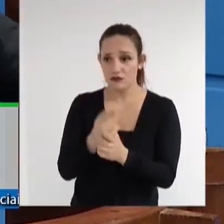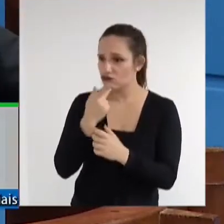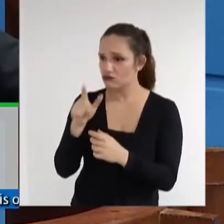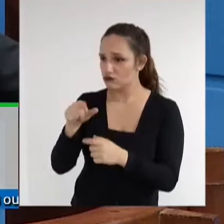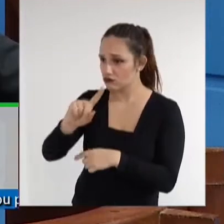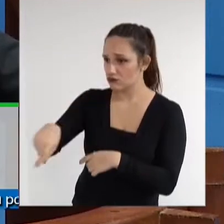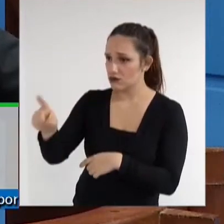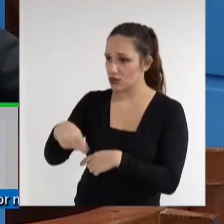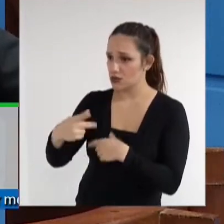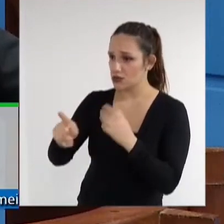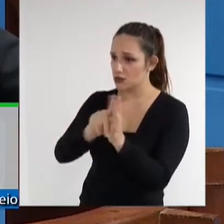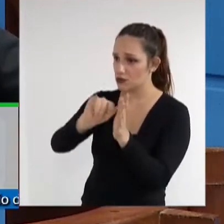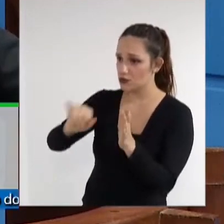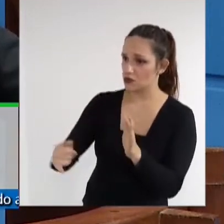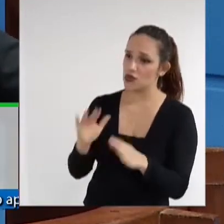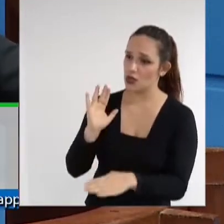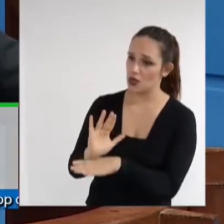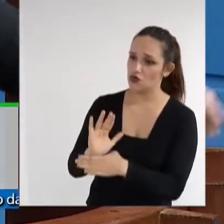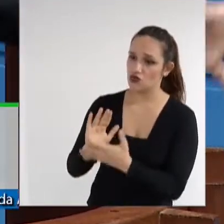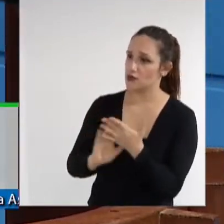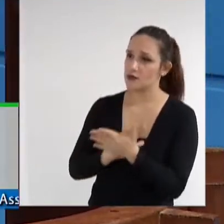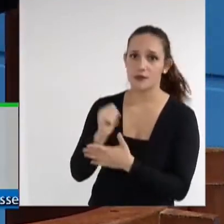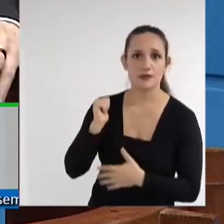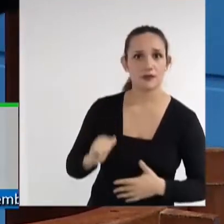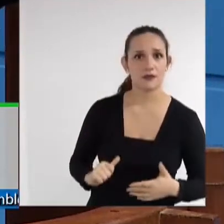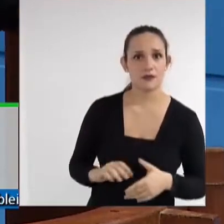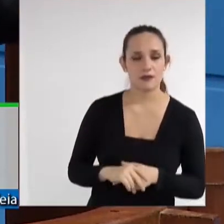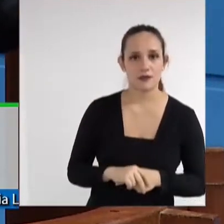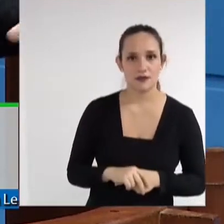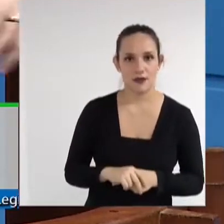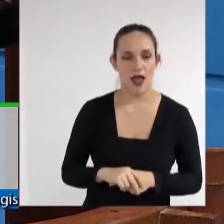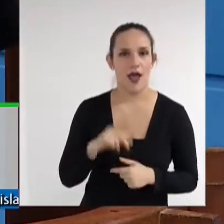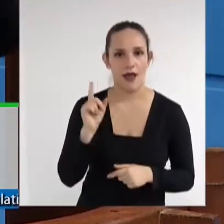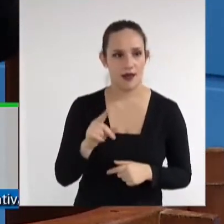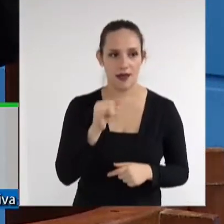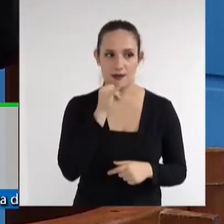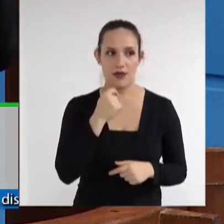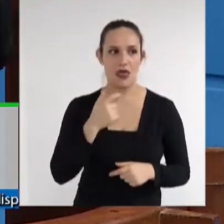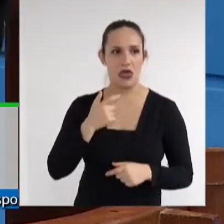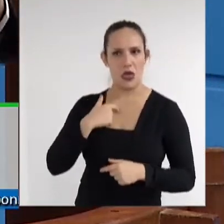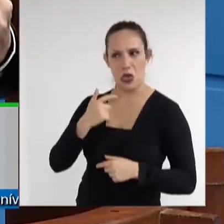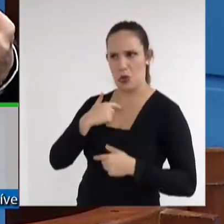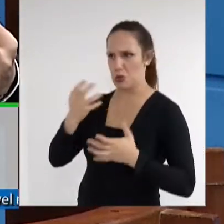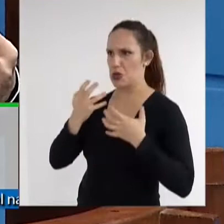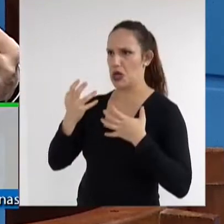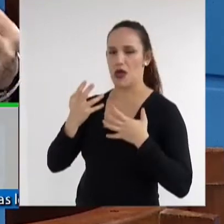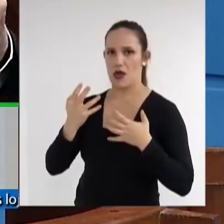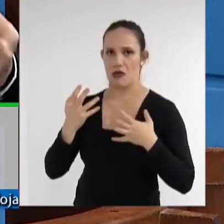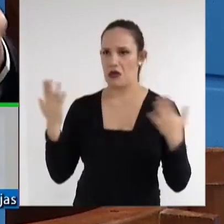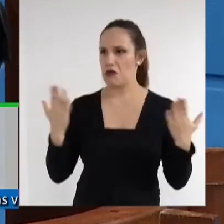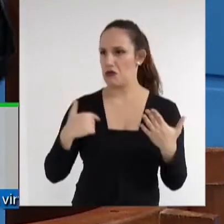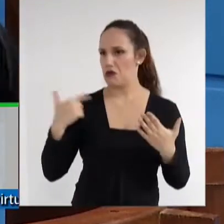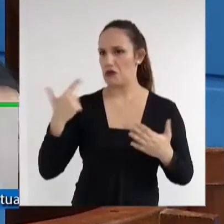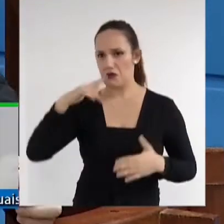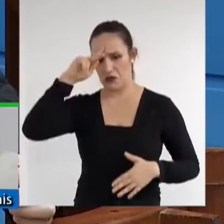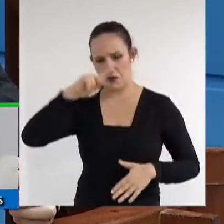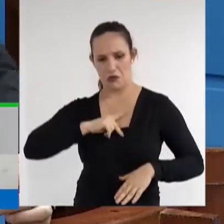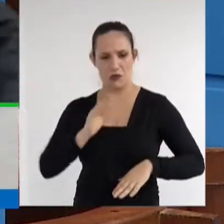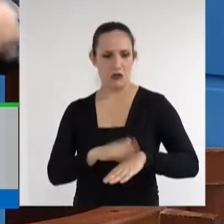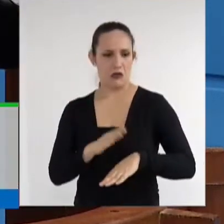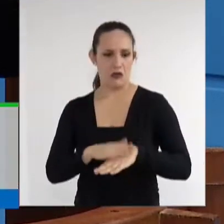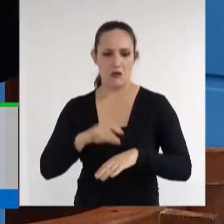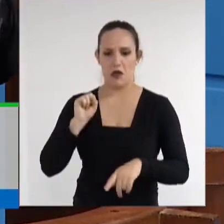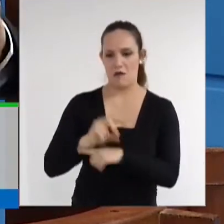desses programas. E elas não estão sendo desligadas porque elas estão agora conseguindo um espaço no